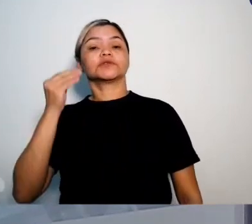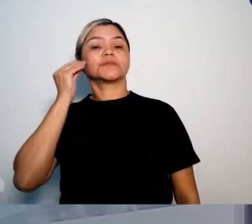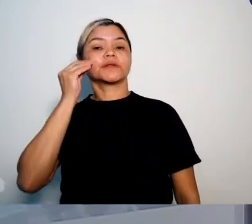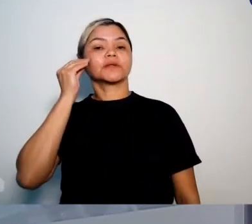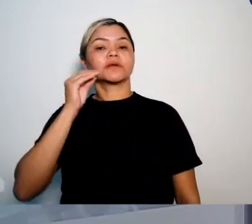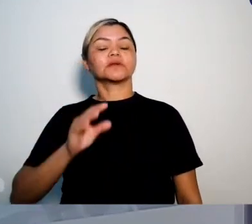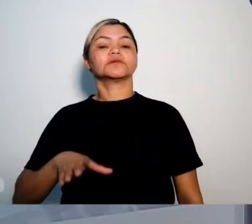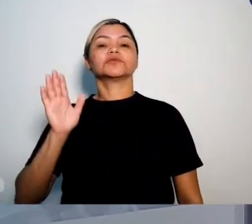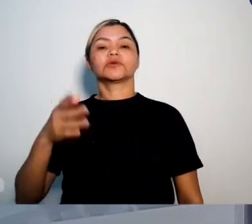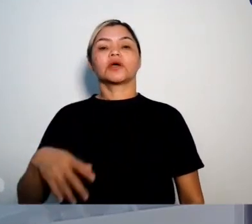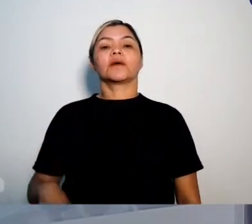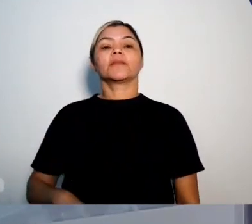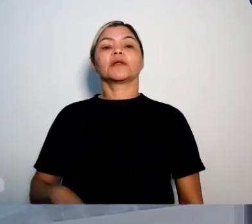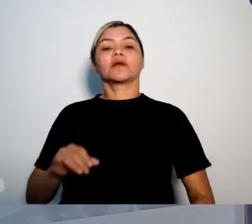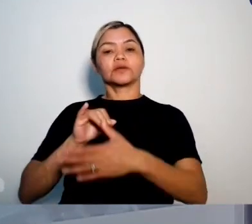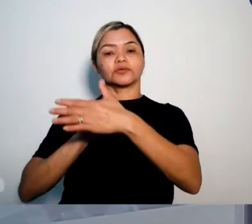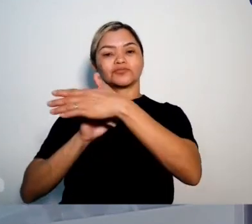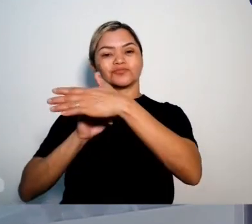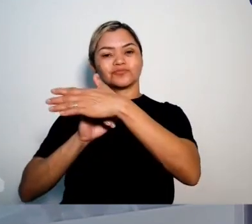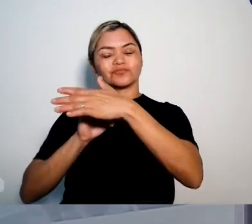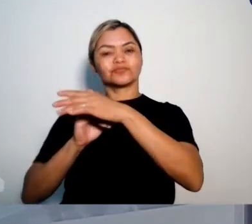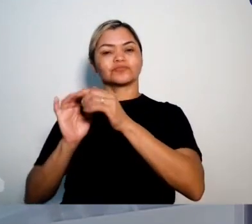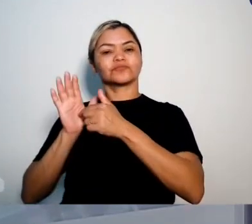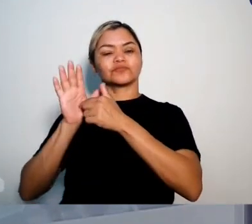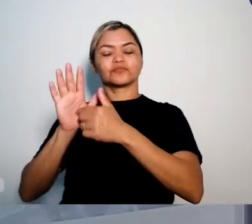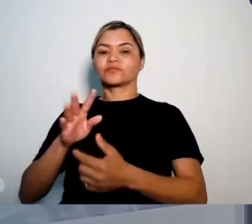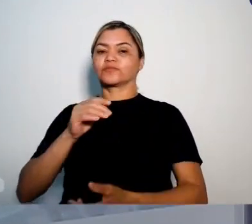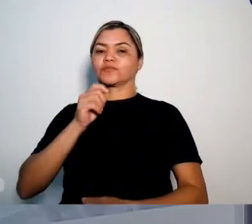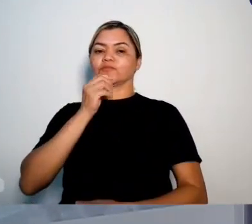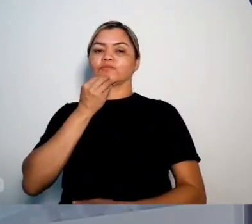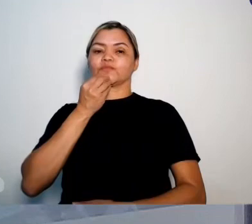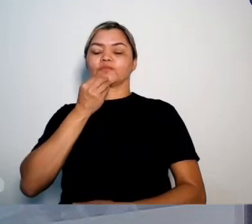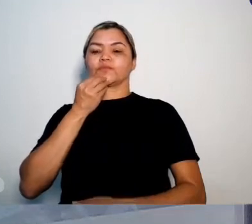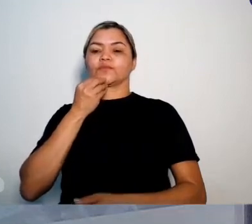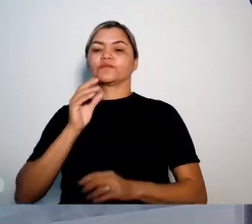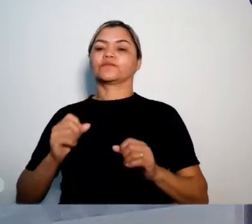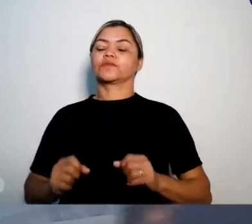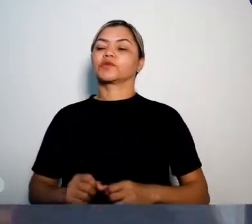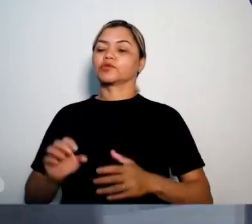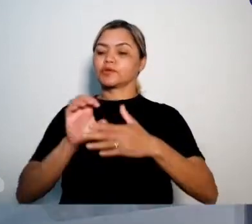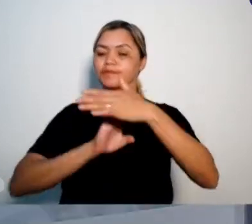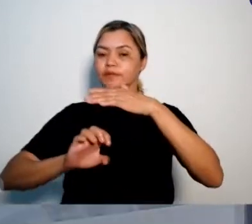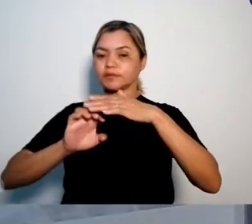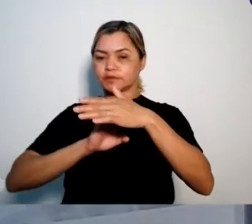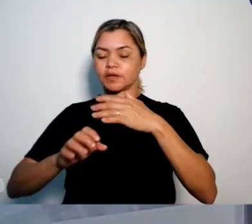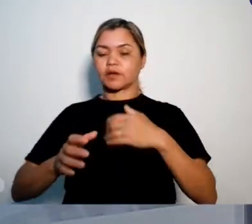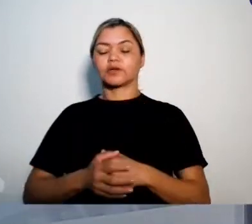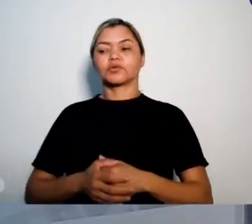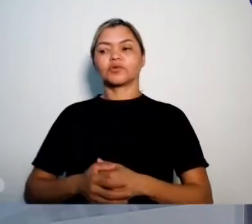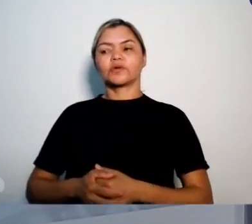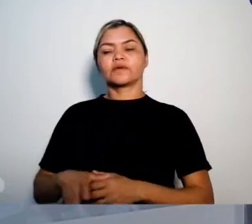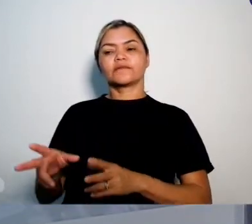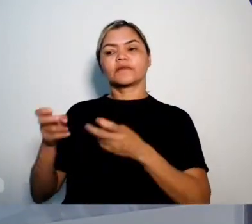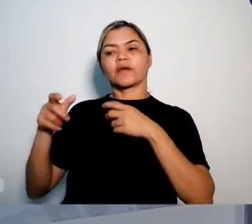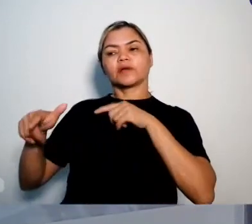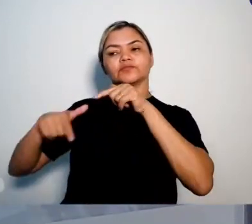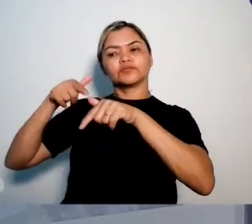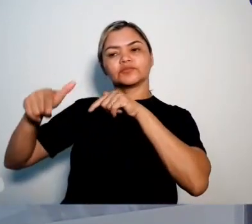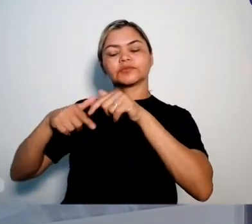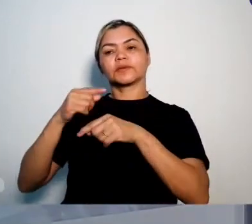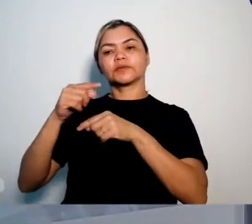aquela instituição que trouxe a oportunidade de um grande empresário, verificando o trabalho nesse